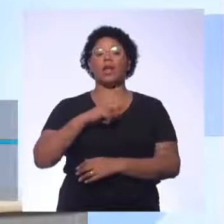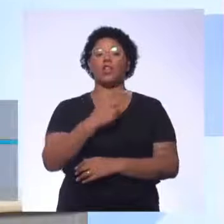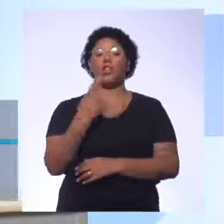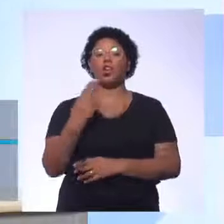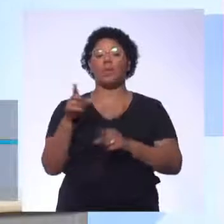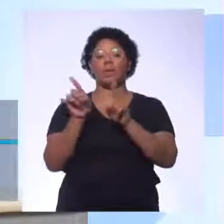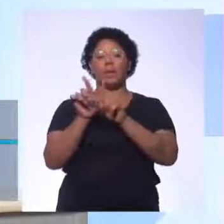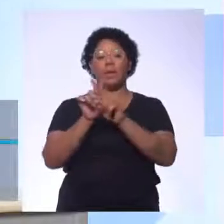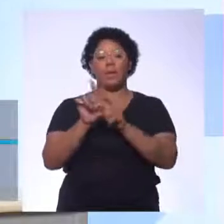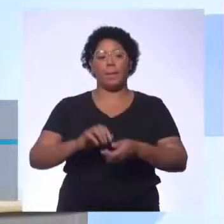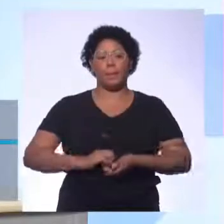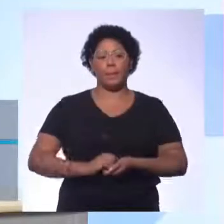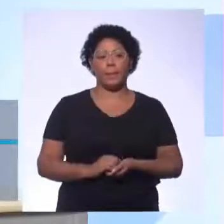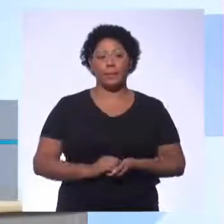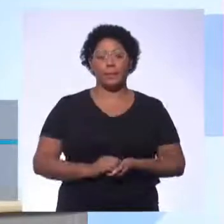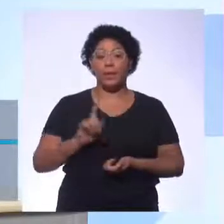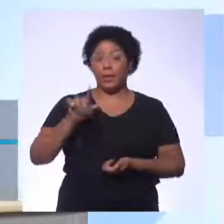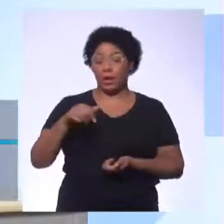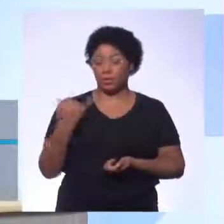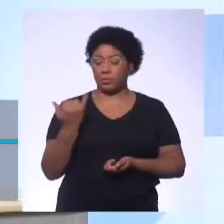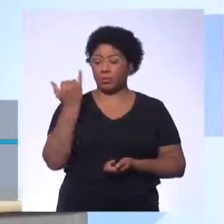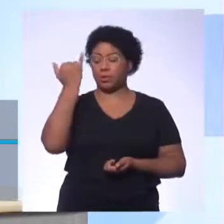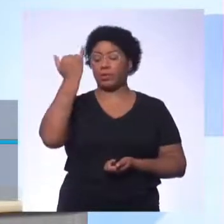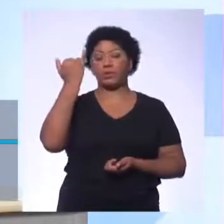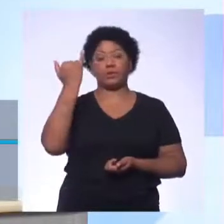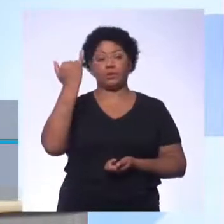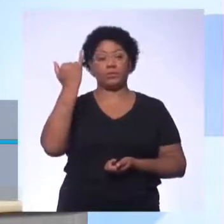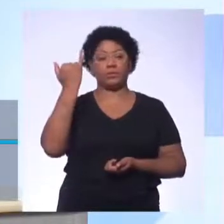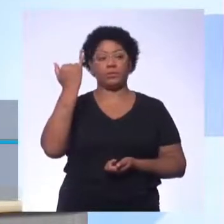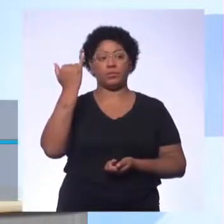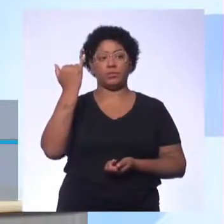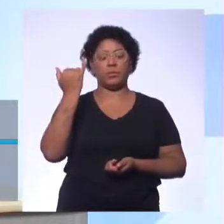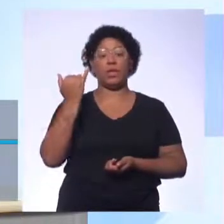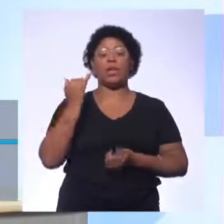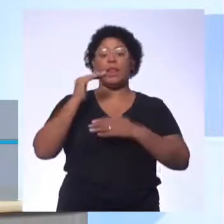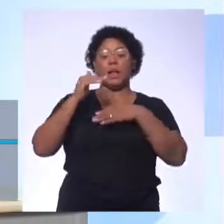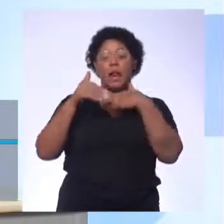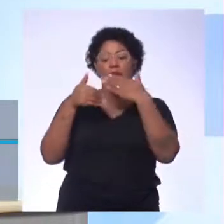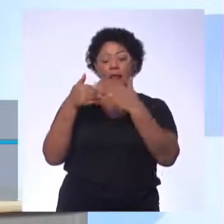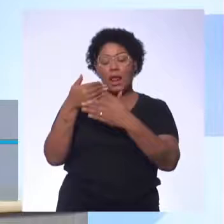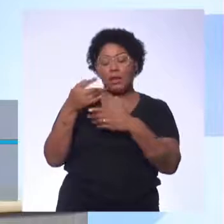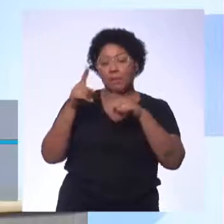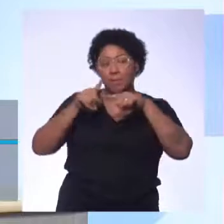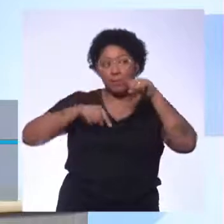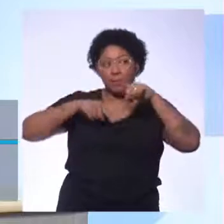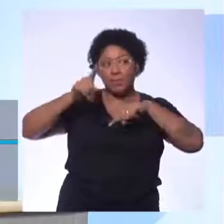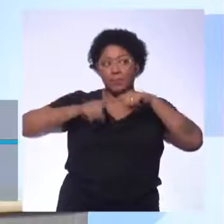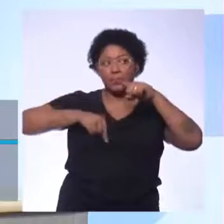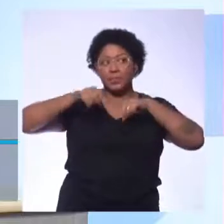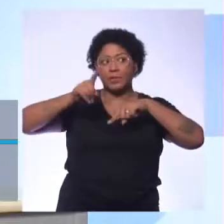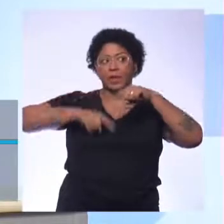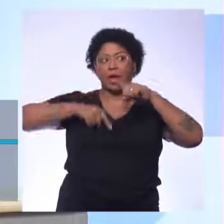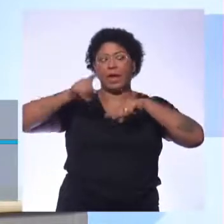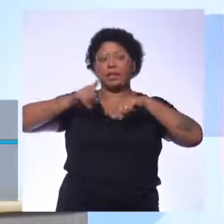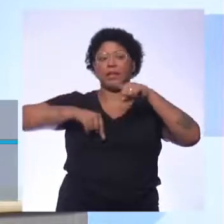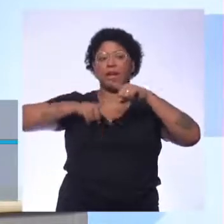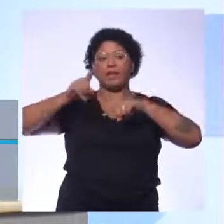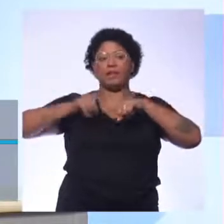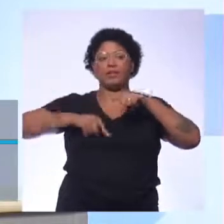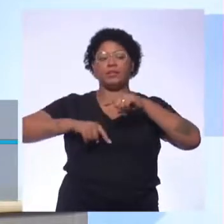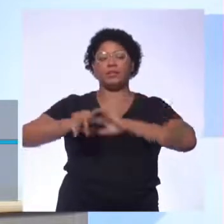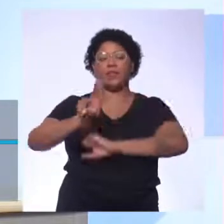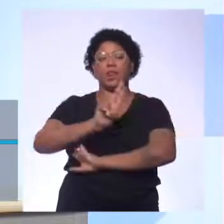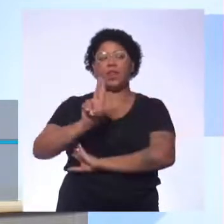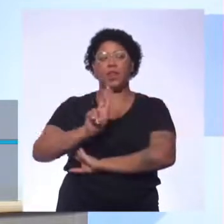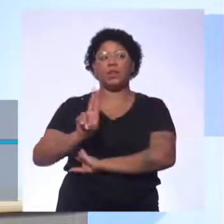também, só para complementar aqui, mais para frente vocês vão ver em alguns materiais que às vezes aparece nome, né?